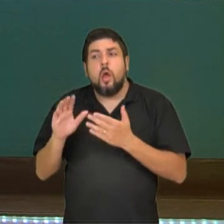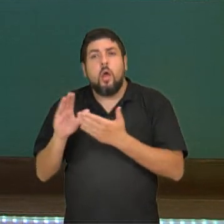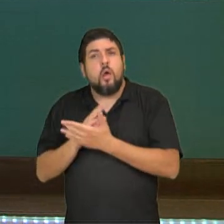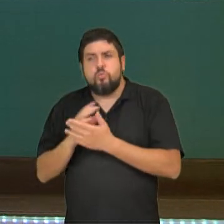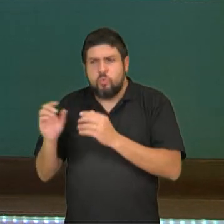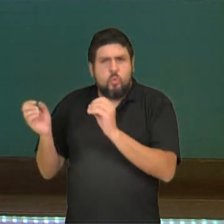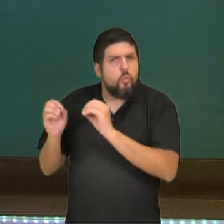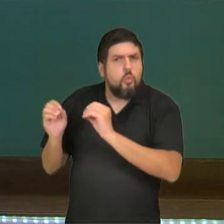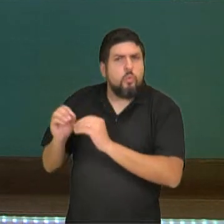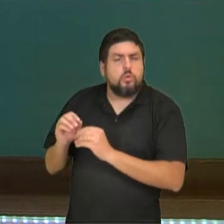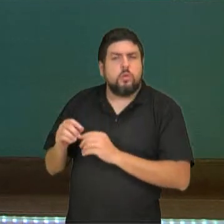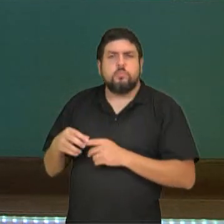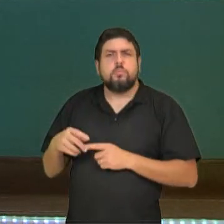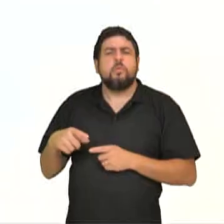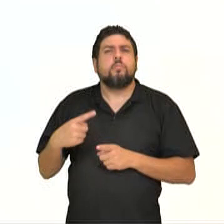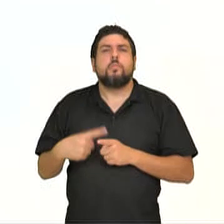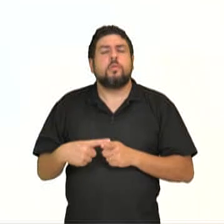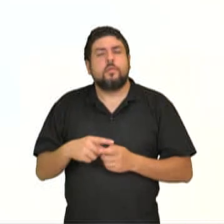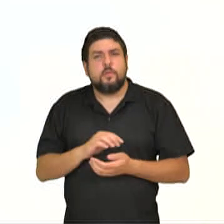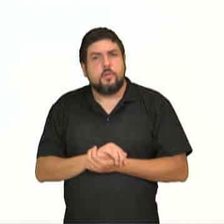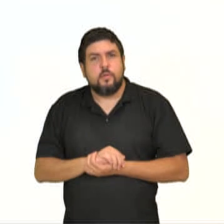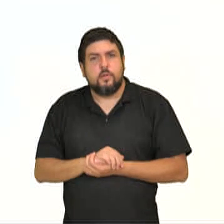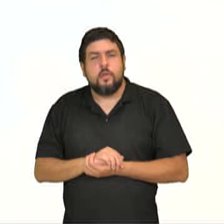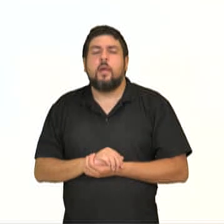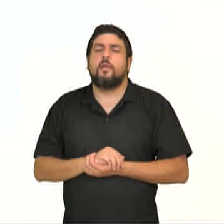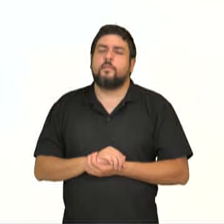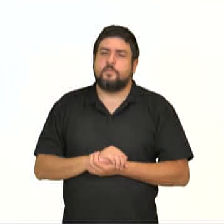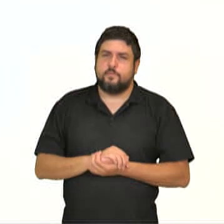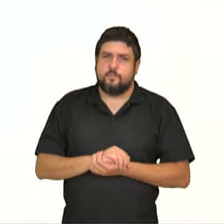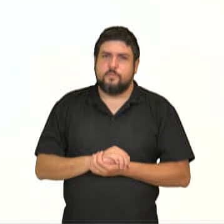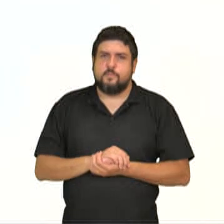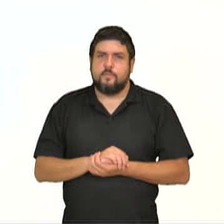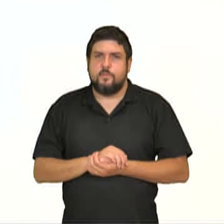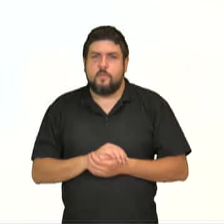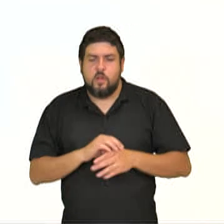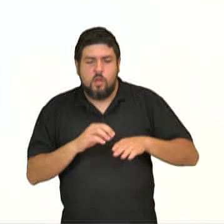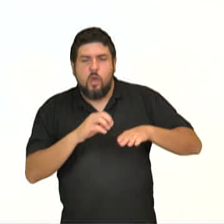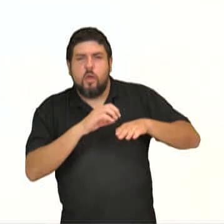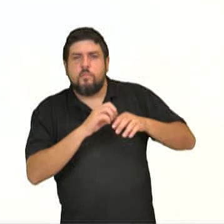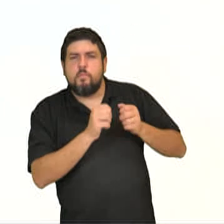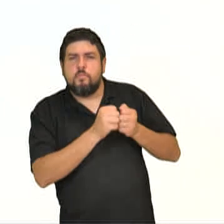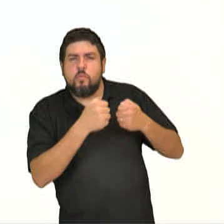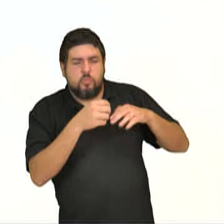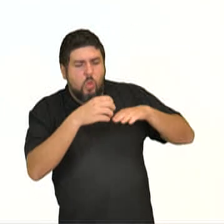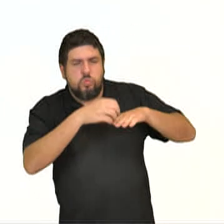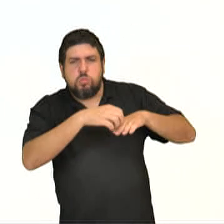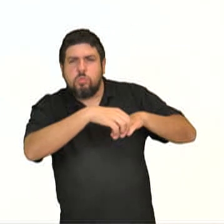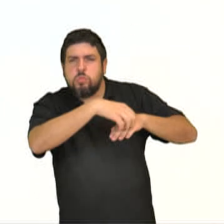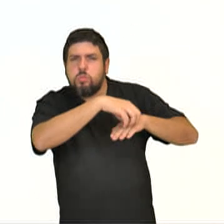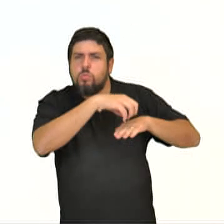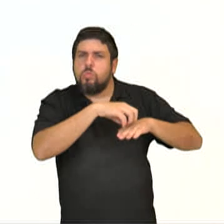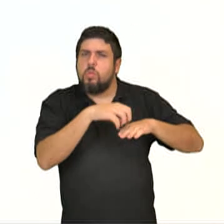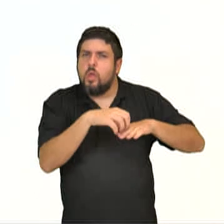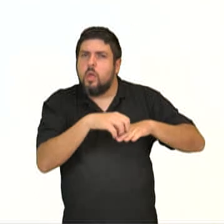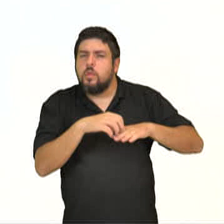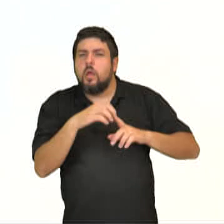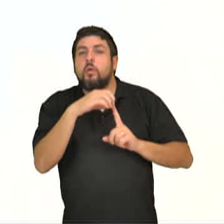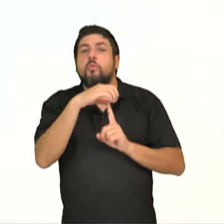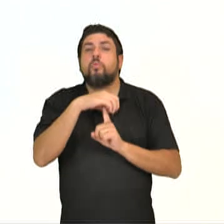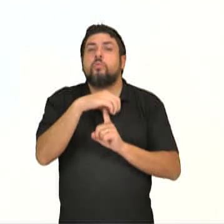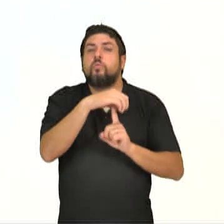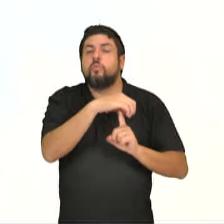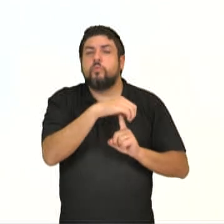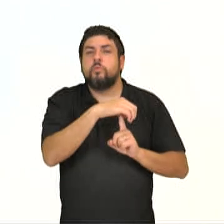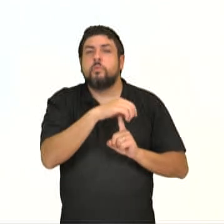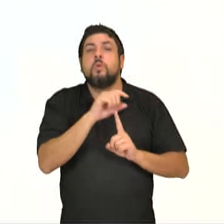Por quê? Os alimentos mofados apresentam fungos, é um fungo, que podem